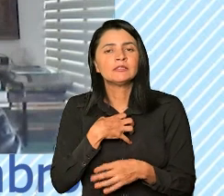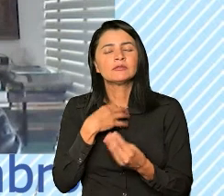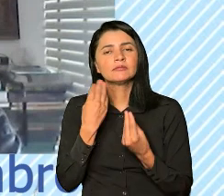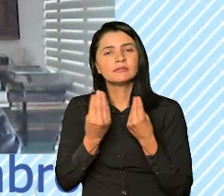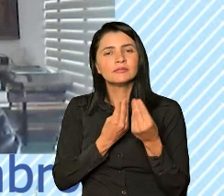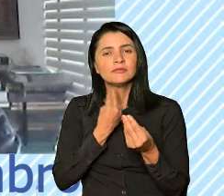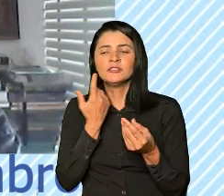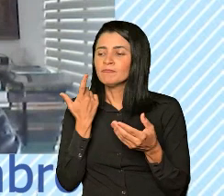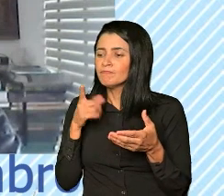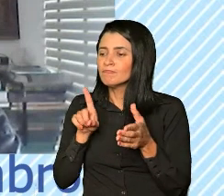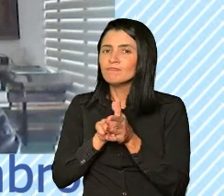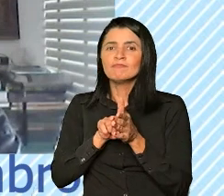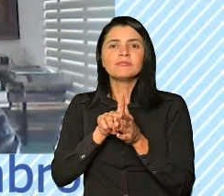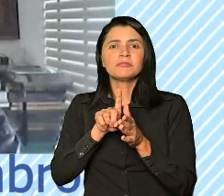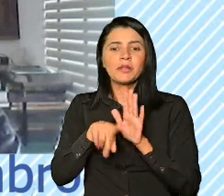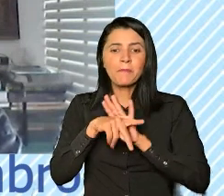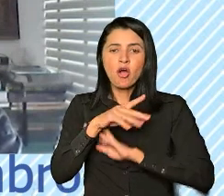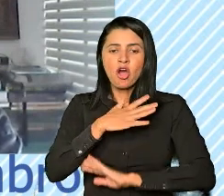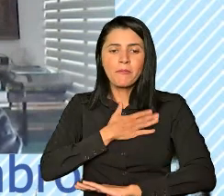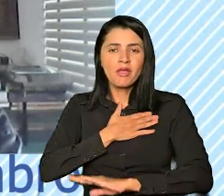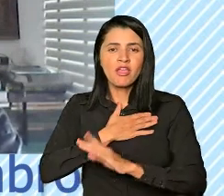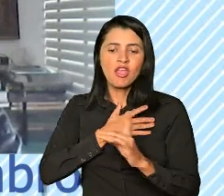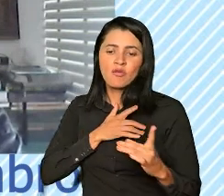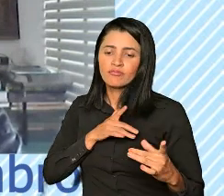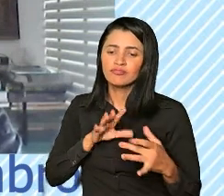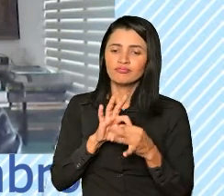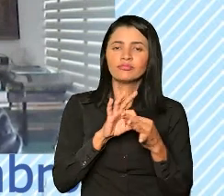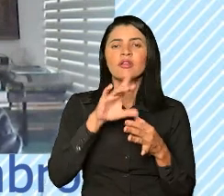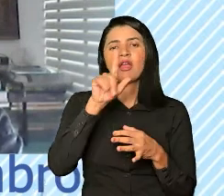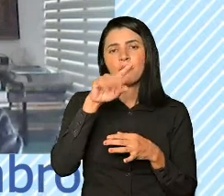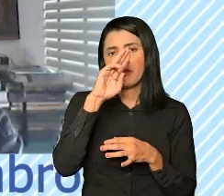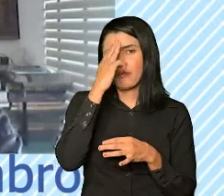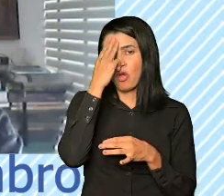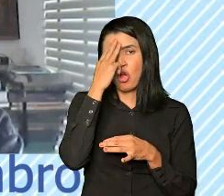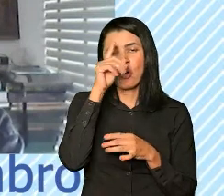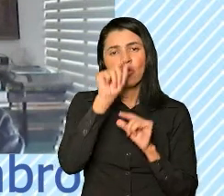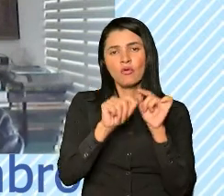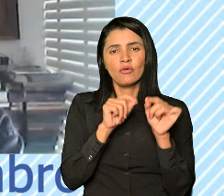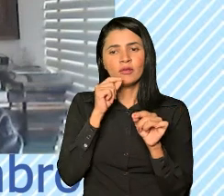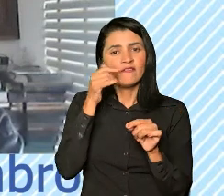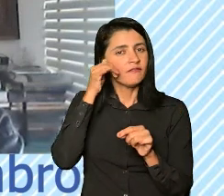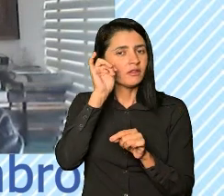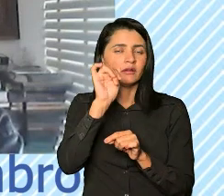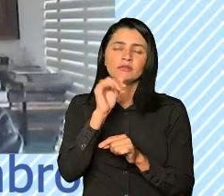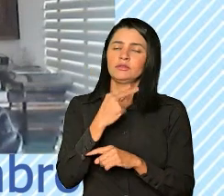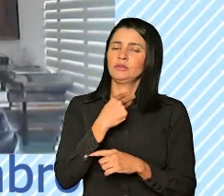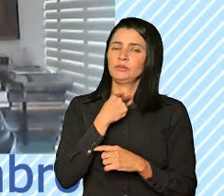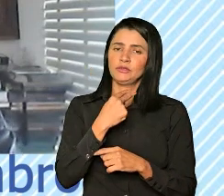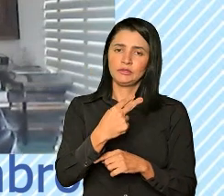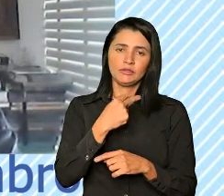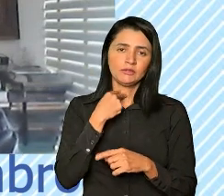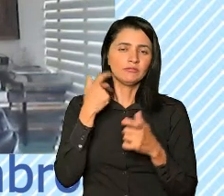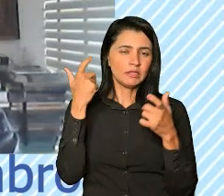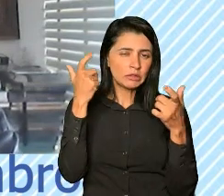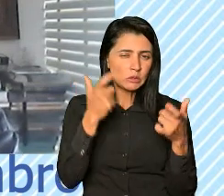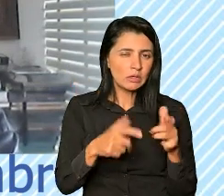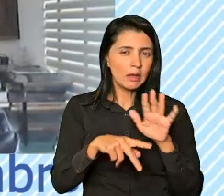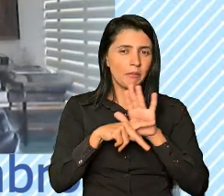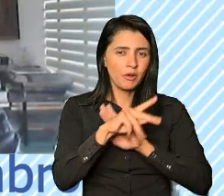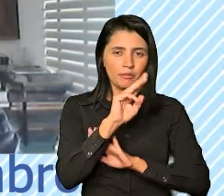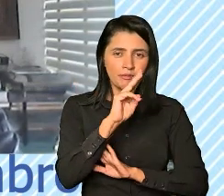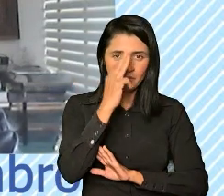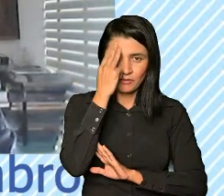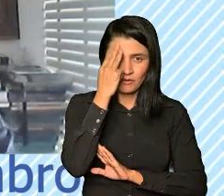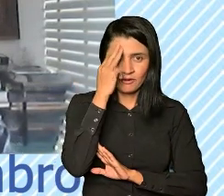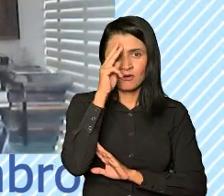de pertencimento. É uma memória ostensiva, né? É uma memória que não pode ser evitada. Então, esses lugares de memória, muito além